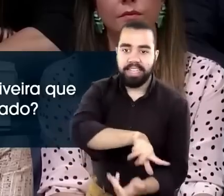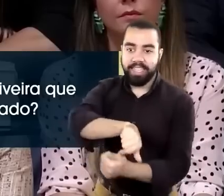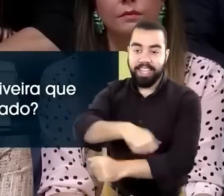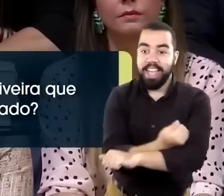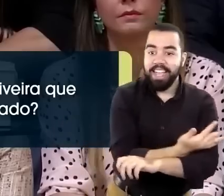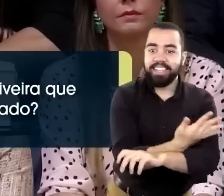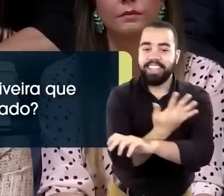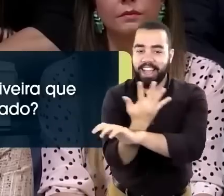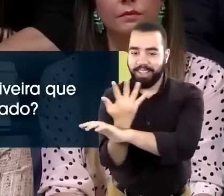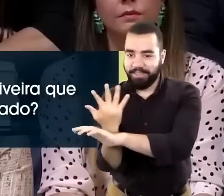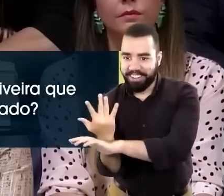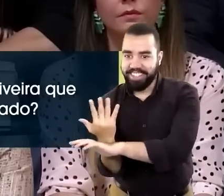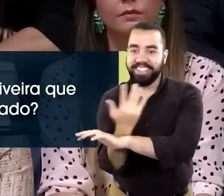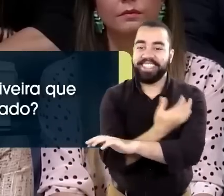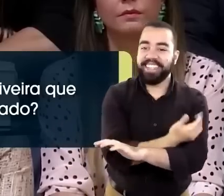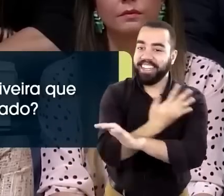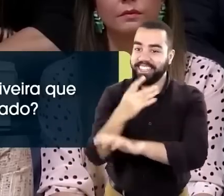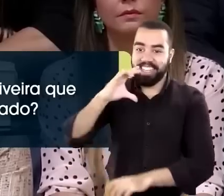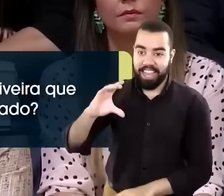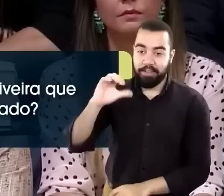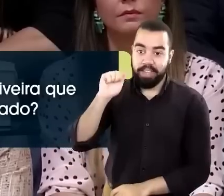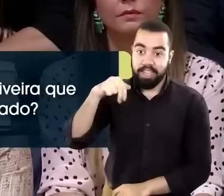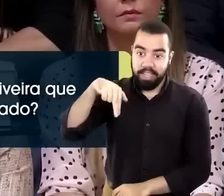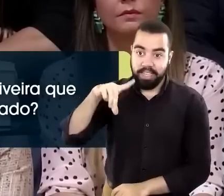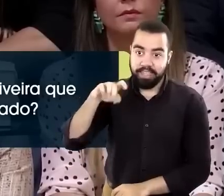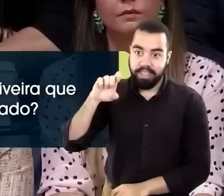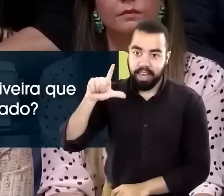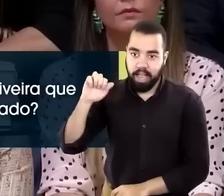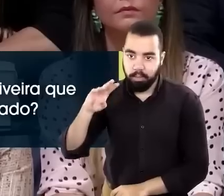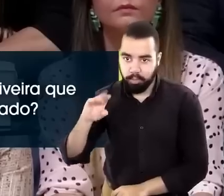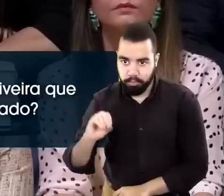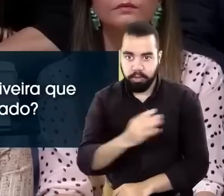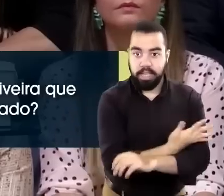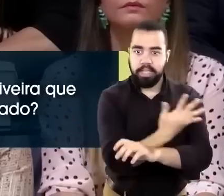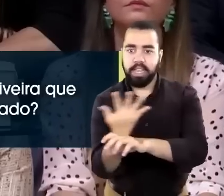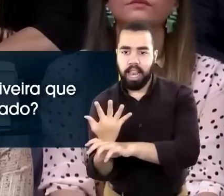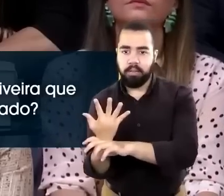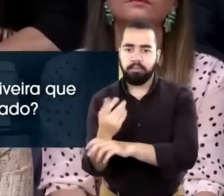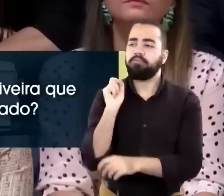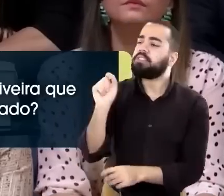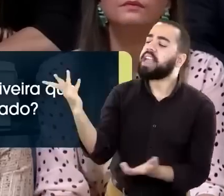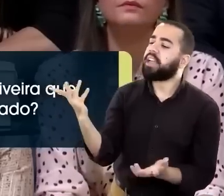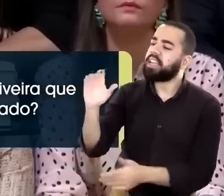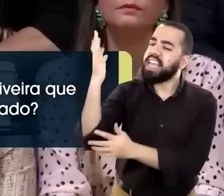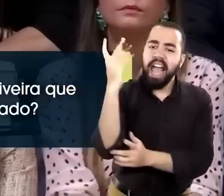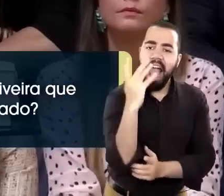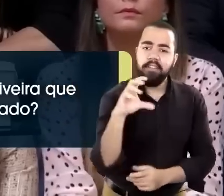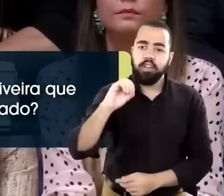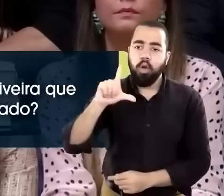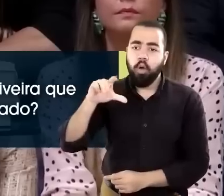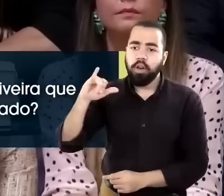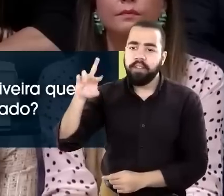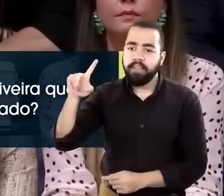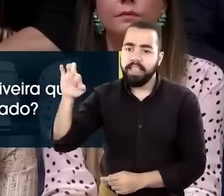Tornando a falar-lhe, perguntei, que são aqueles dois raminhos de oliveira que estão juntos, ou junto aos